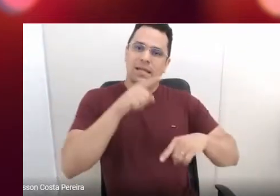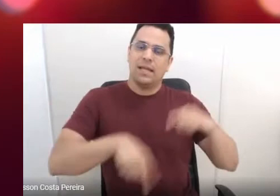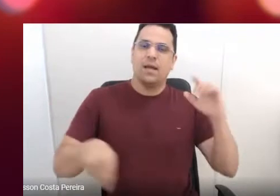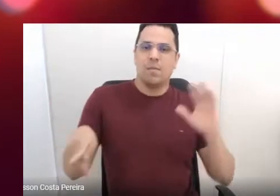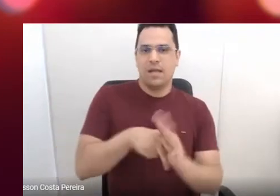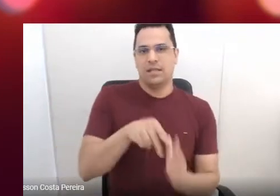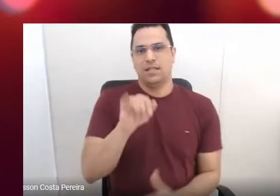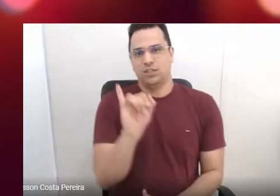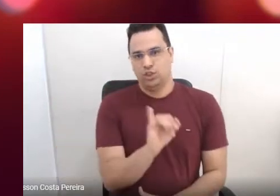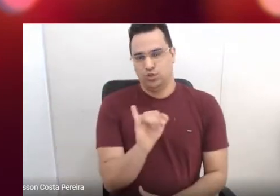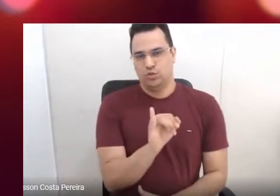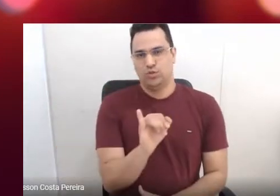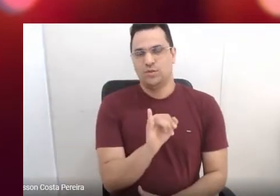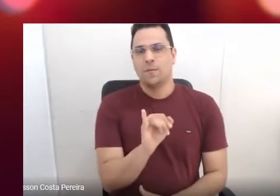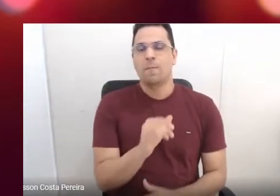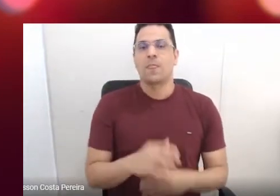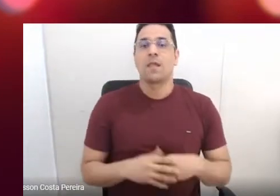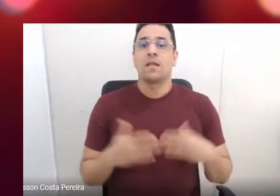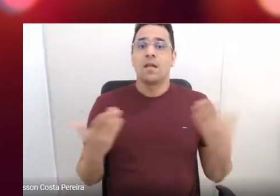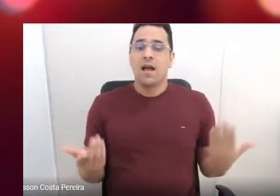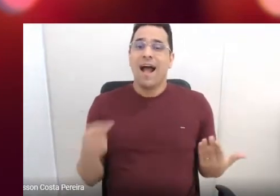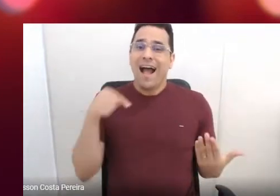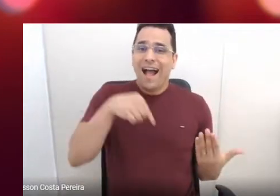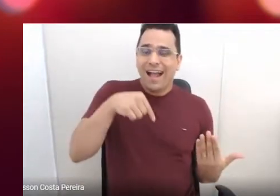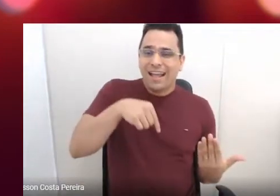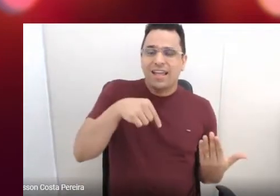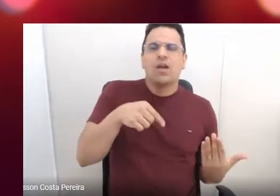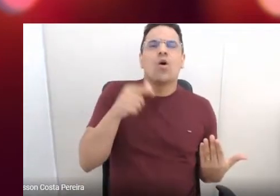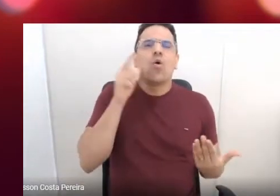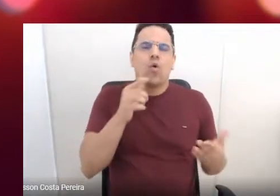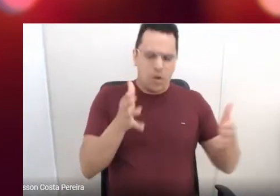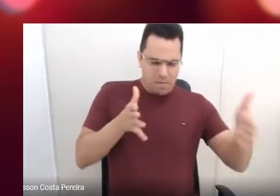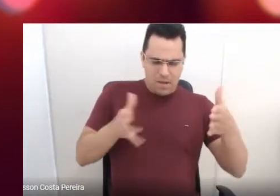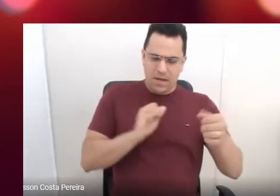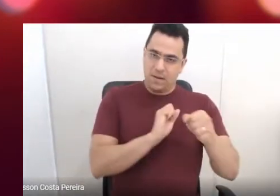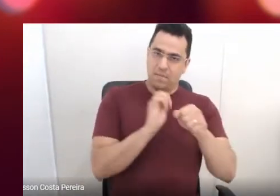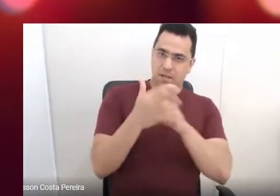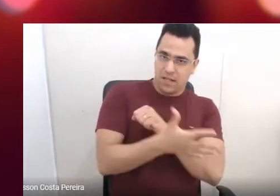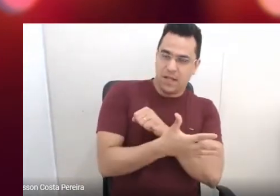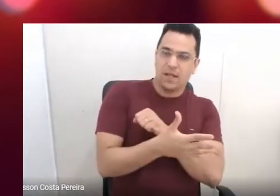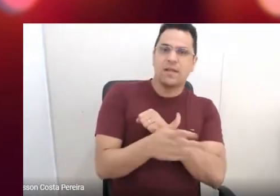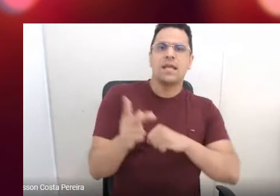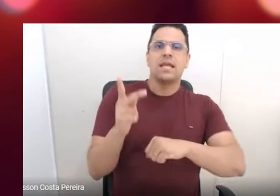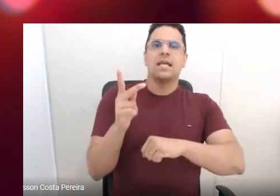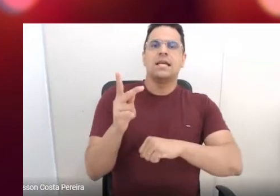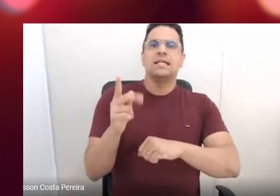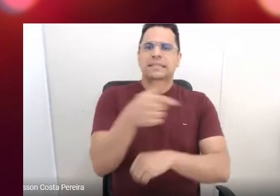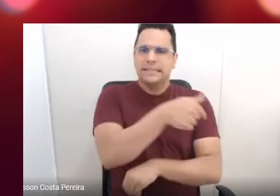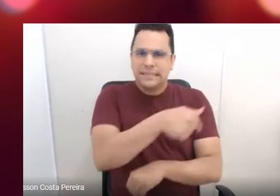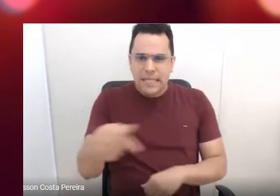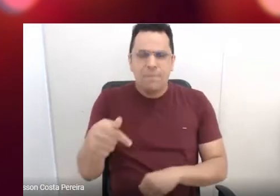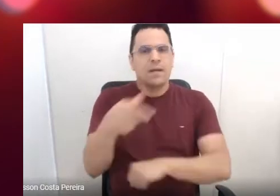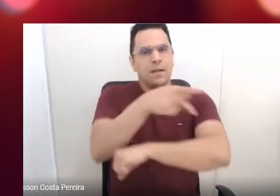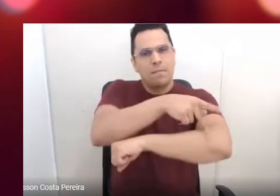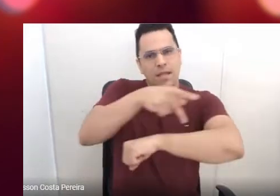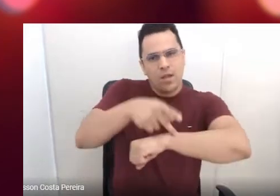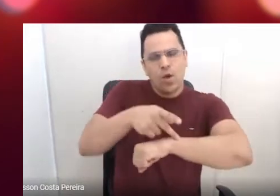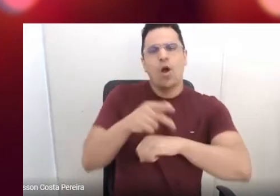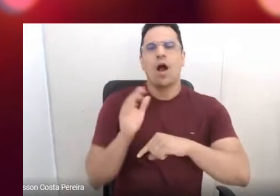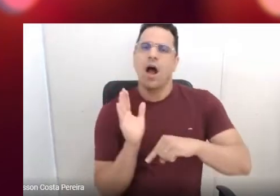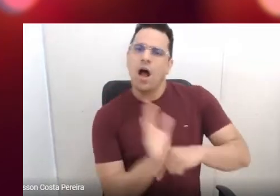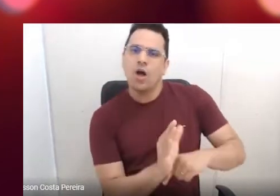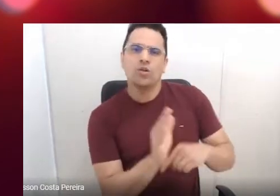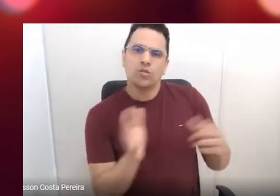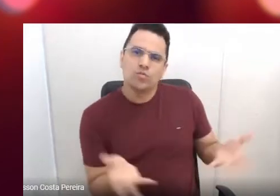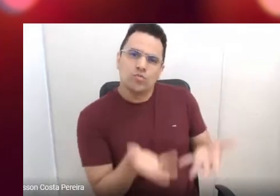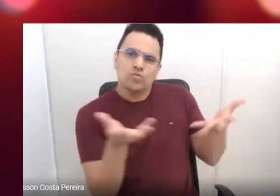O I7, antes da pandemia, ele já havia realizado, durante as semanas pedagógicas, mini-cursos aos docentes para